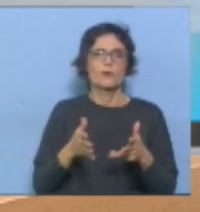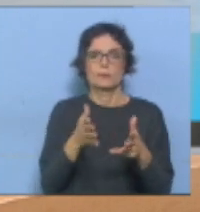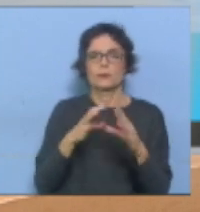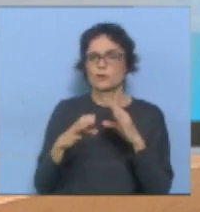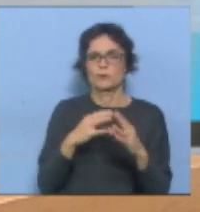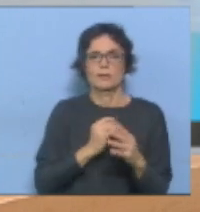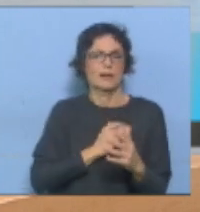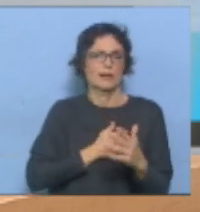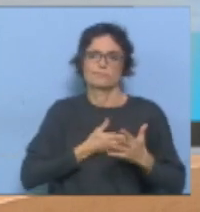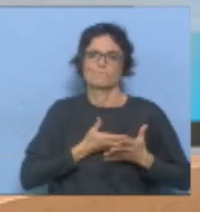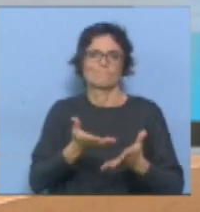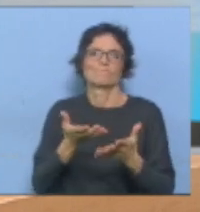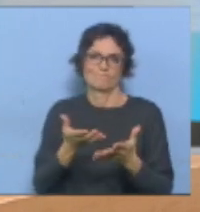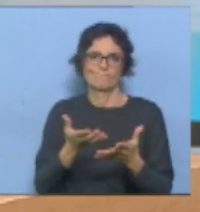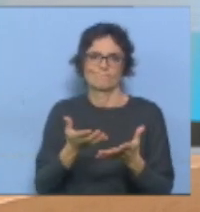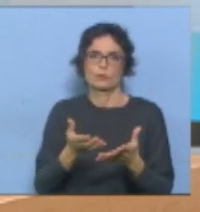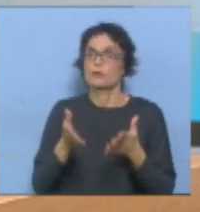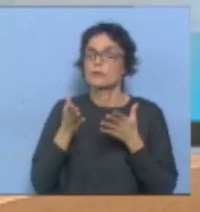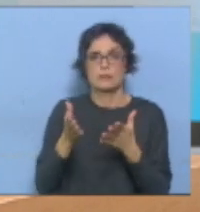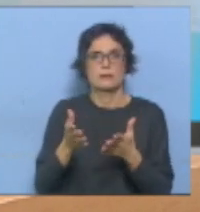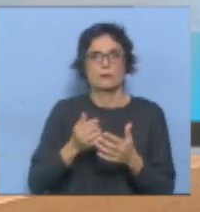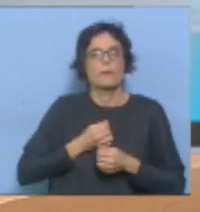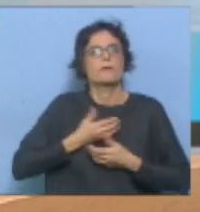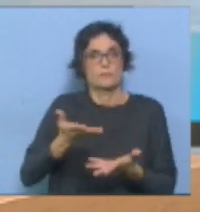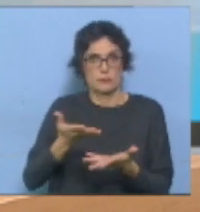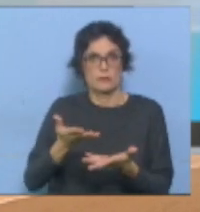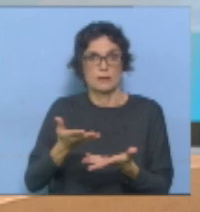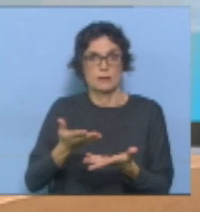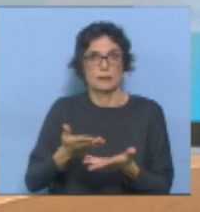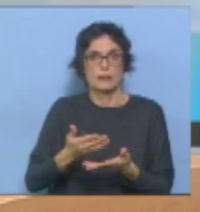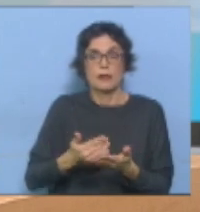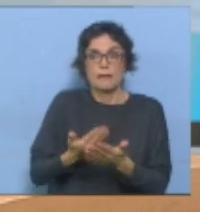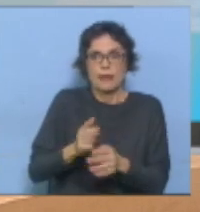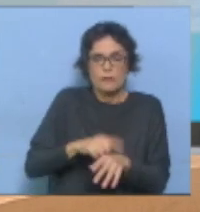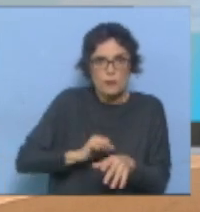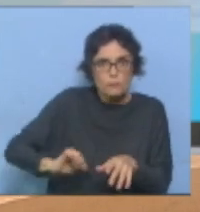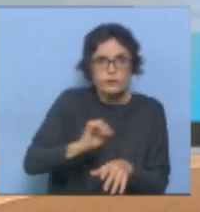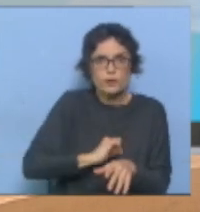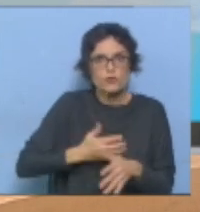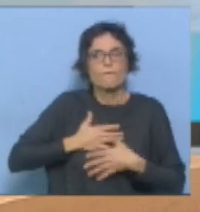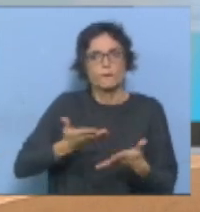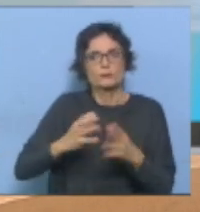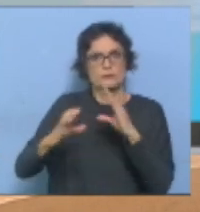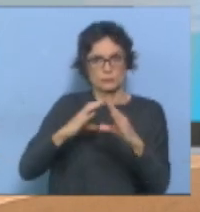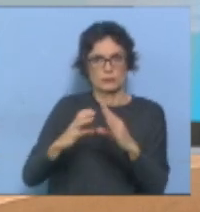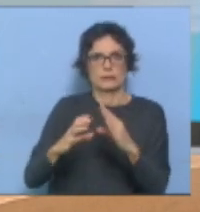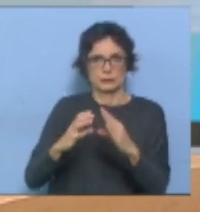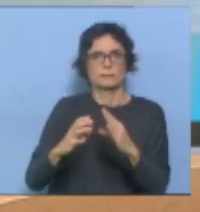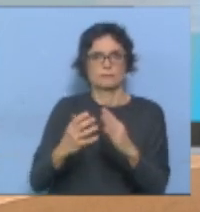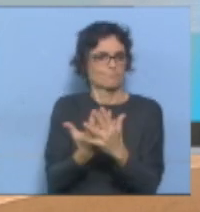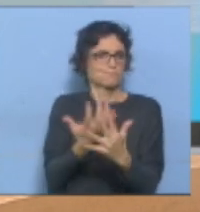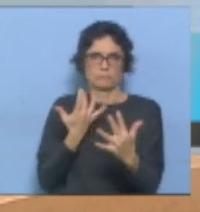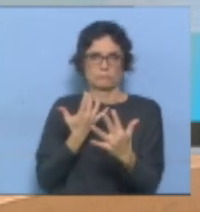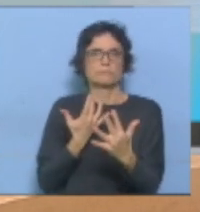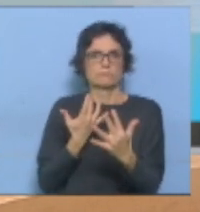comunicar, tentar estar disponível, mais uma vez ter tempo e vontade de comunicar com a pessoa. Nesse caso, o sentido do